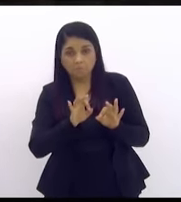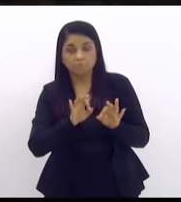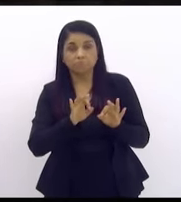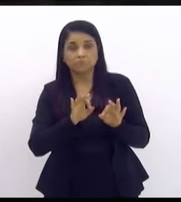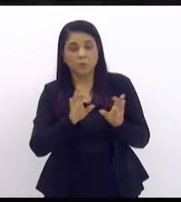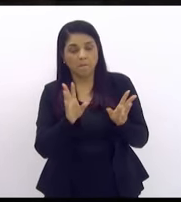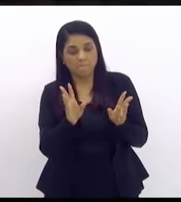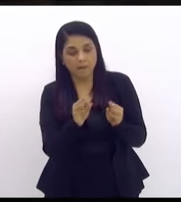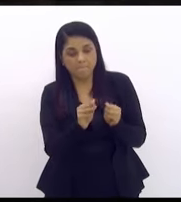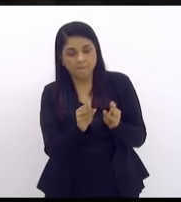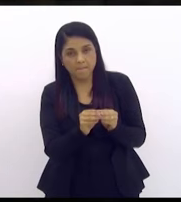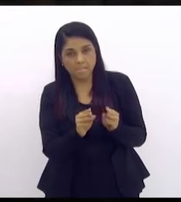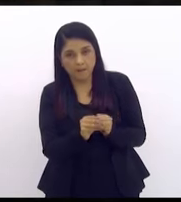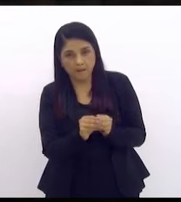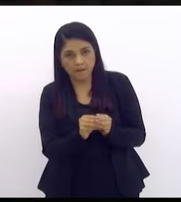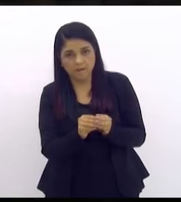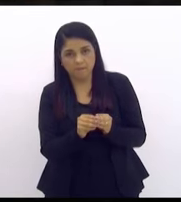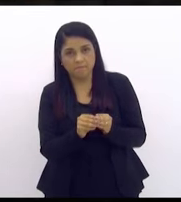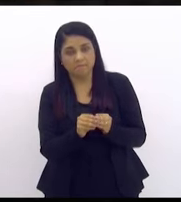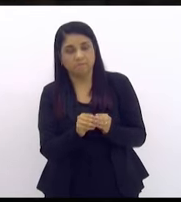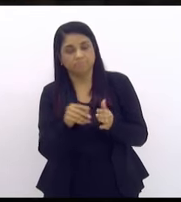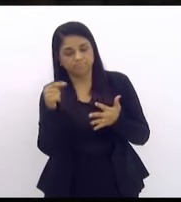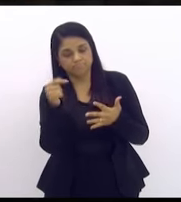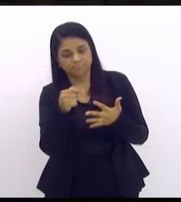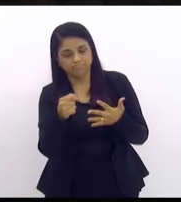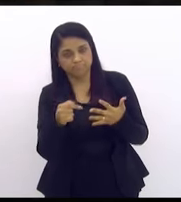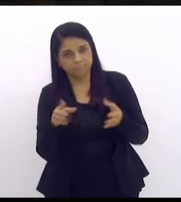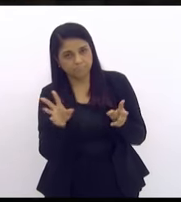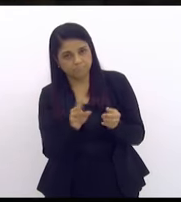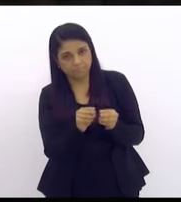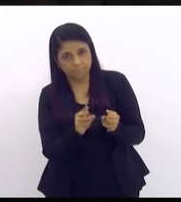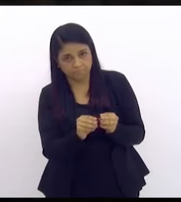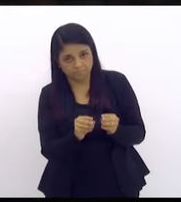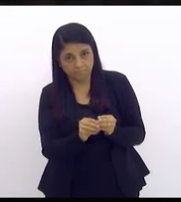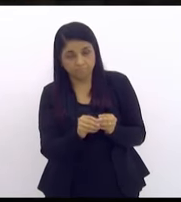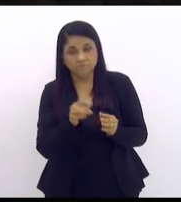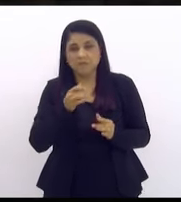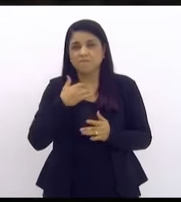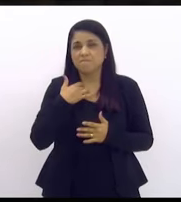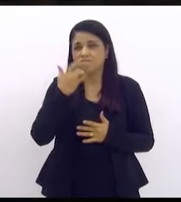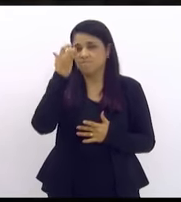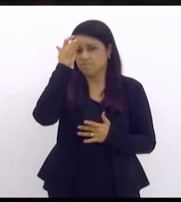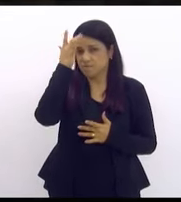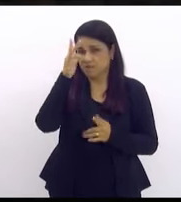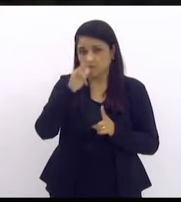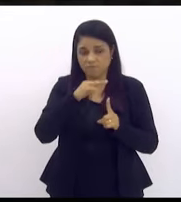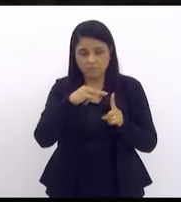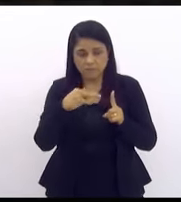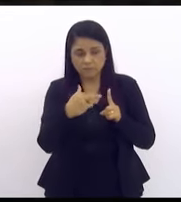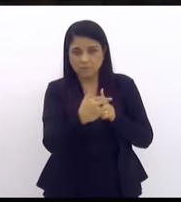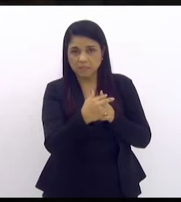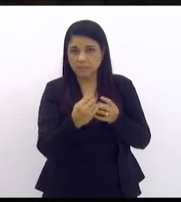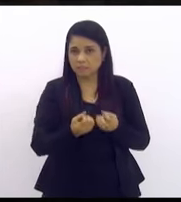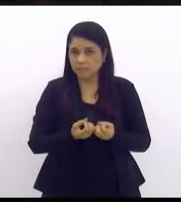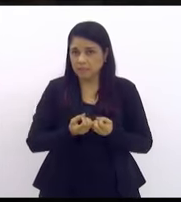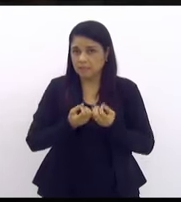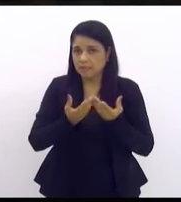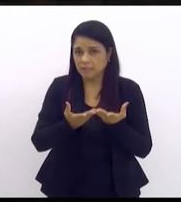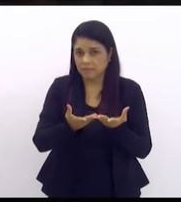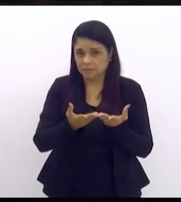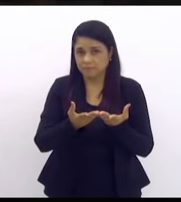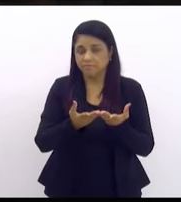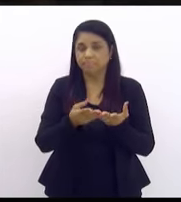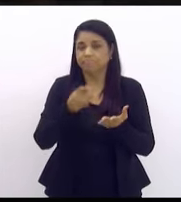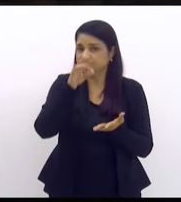enxuta e, com isso, facilita a visibilidade das entregas e que nós